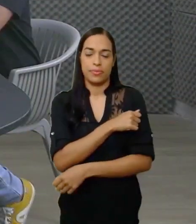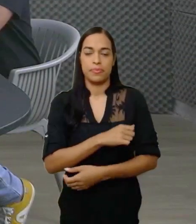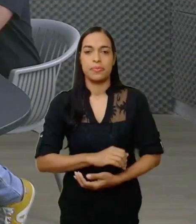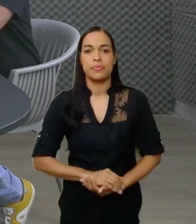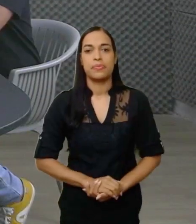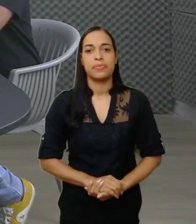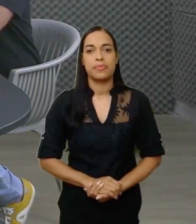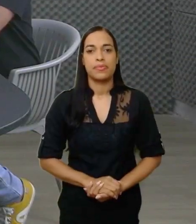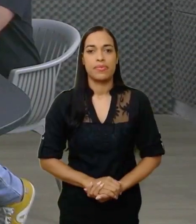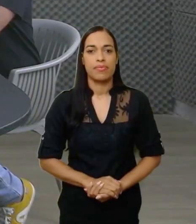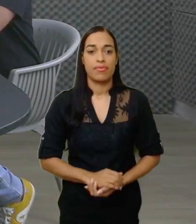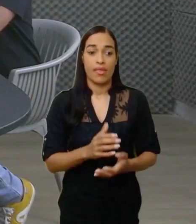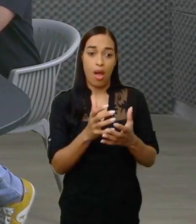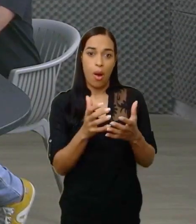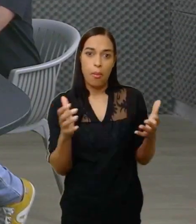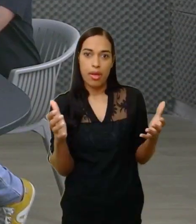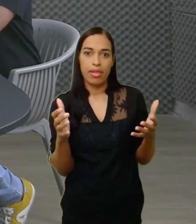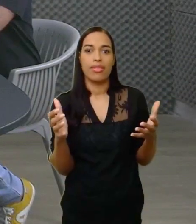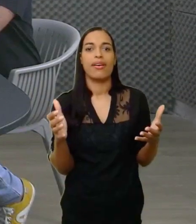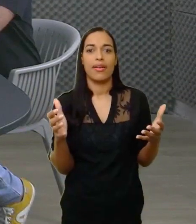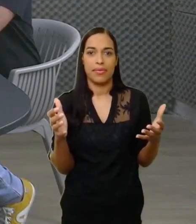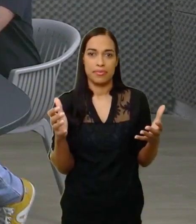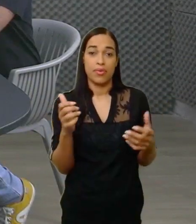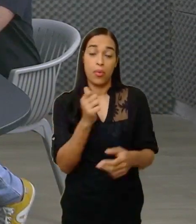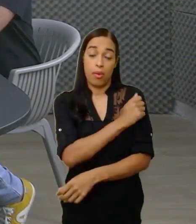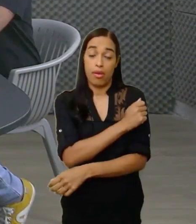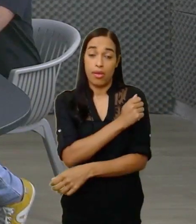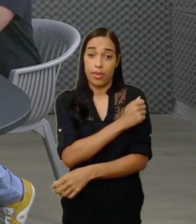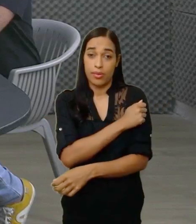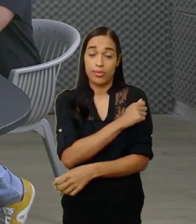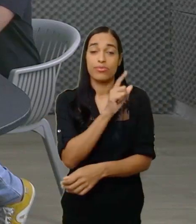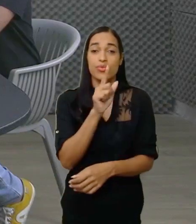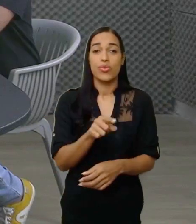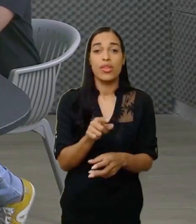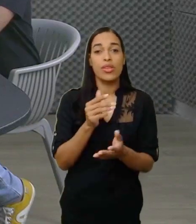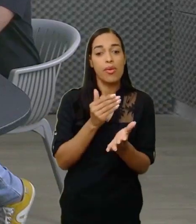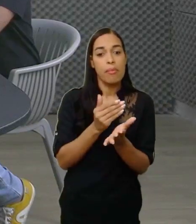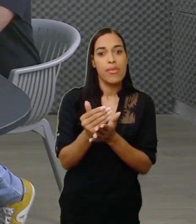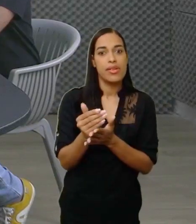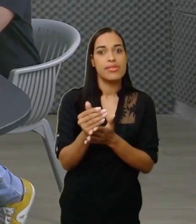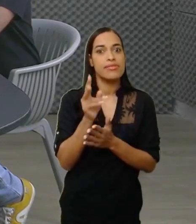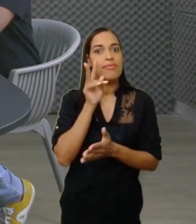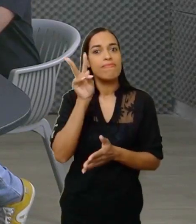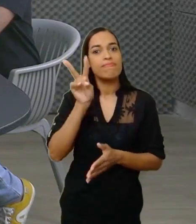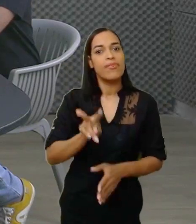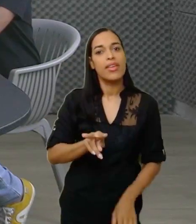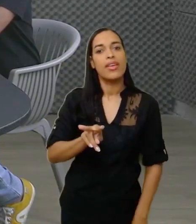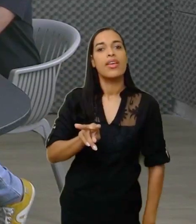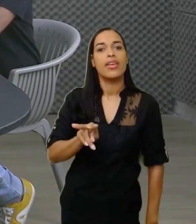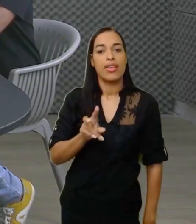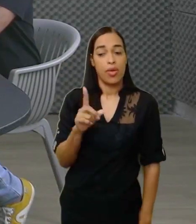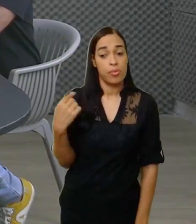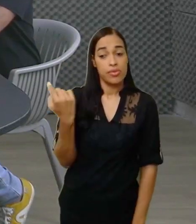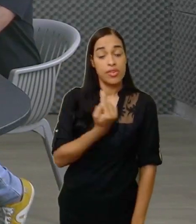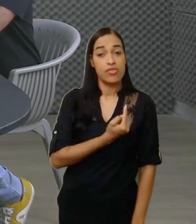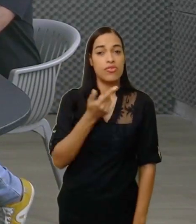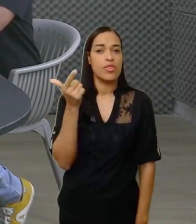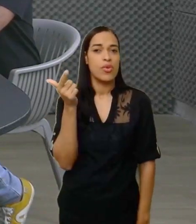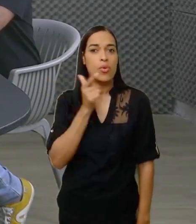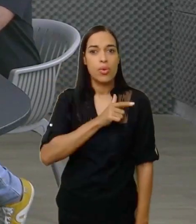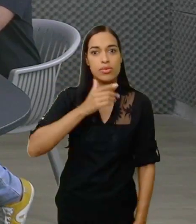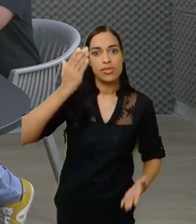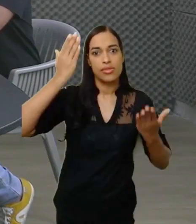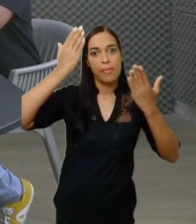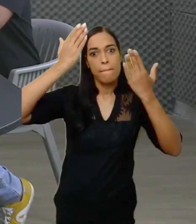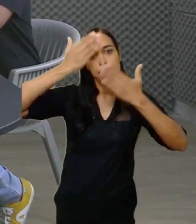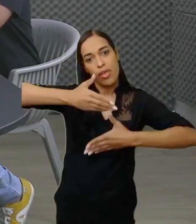sim. É Aumenta o engajamento, né? O muito, estudante ele muito. passa a ver, é como se a gente conseguisse provar